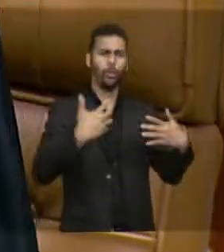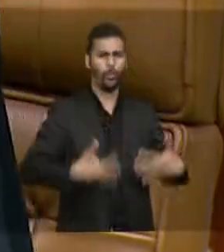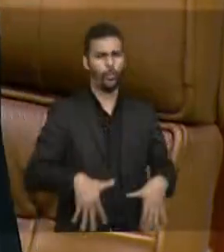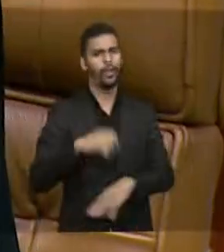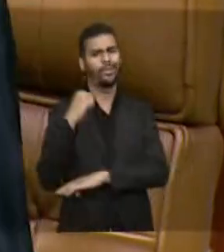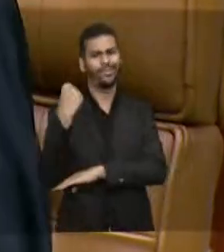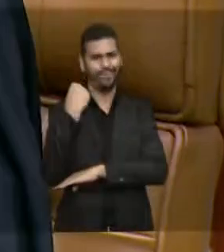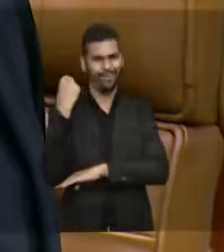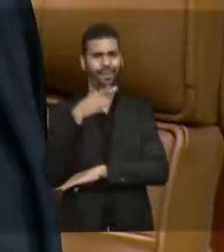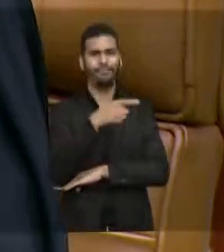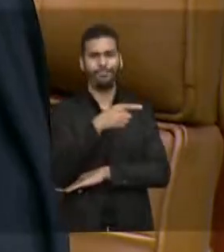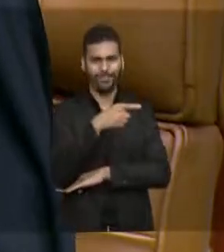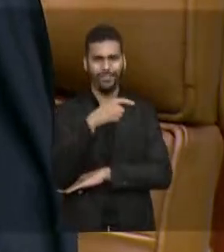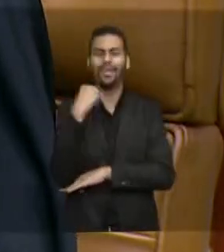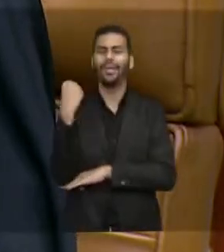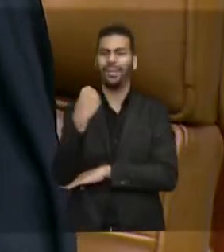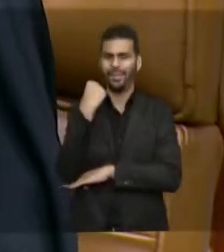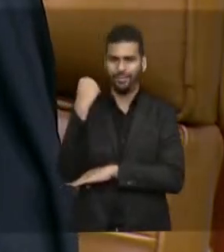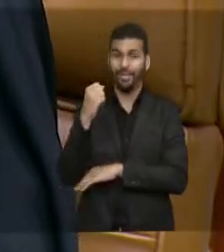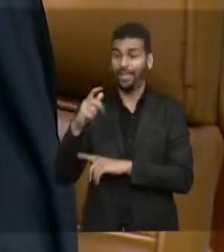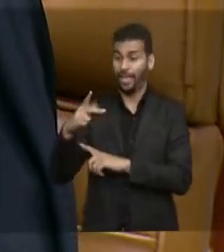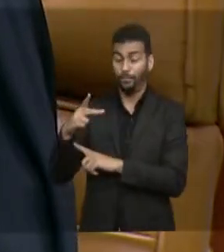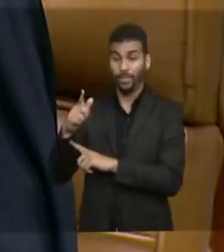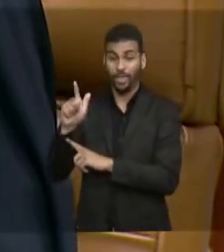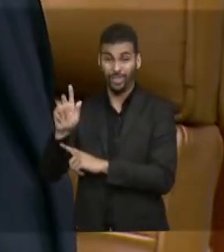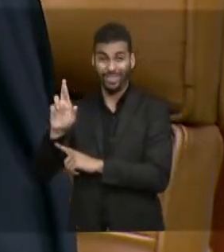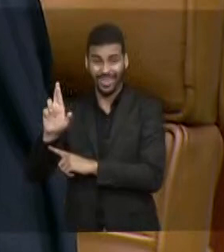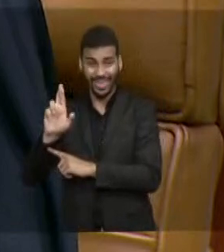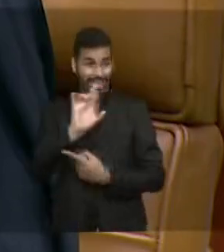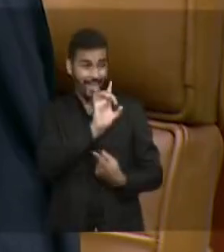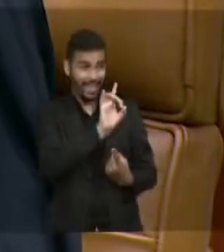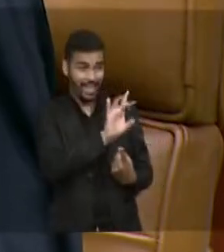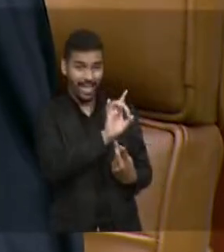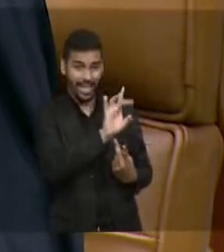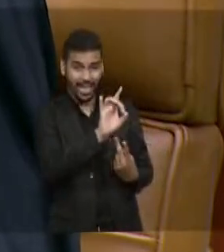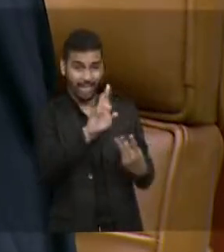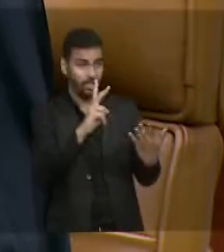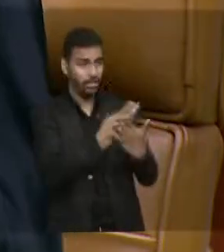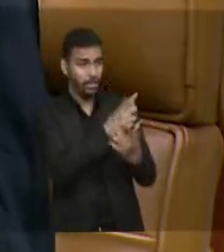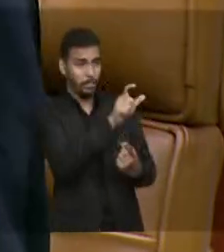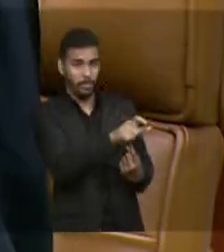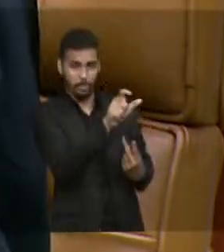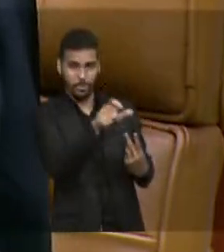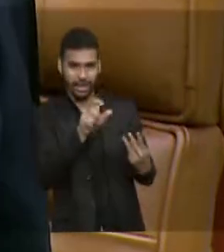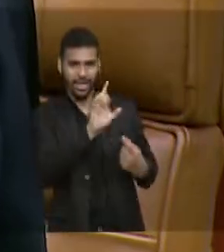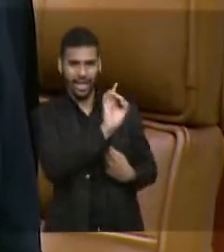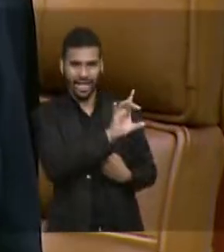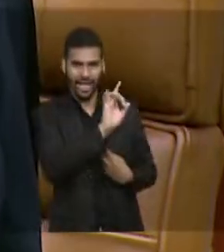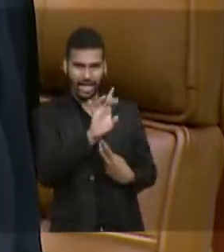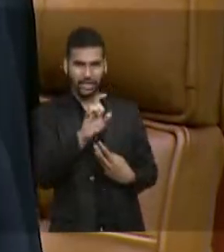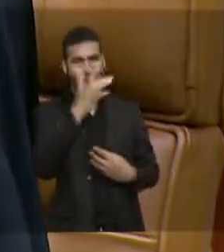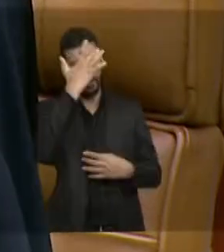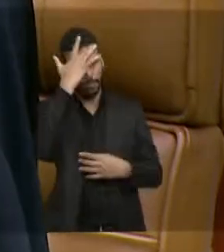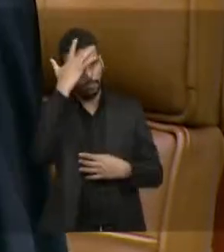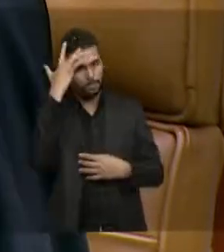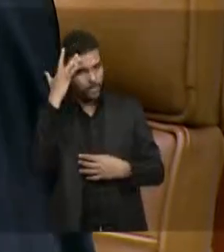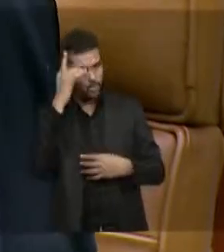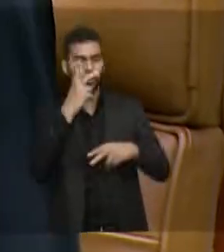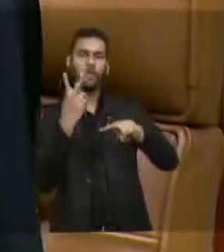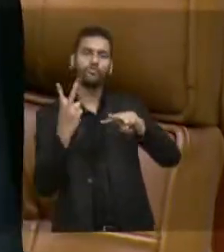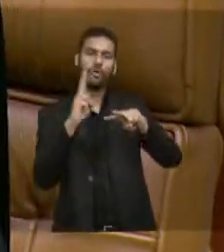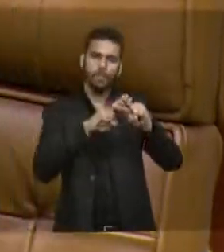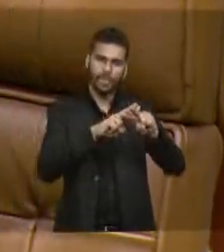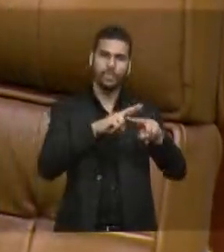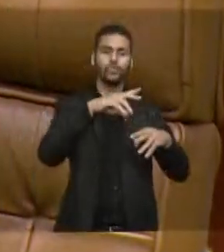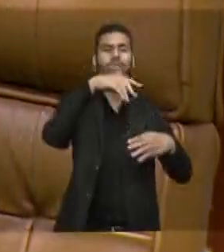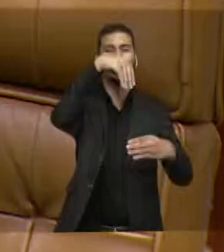em cada caso a procuradoria coloca a partir da investigação realizada coloca que a pessoa foi presa dentro do